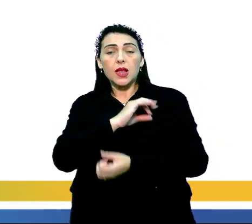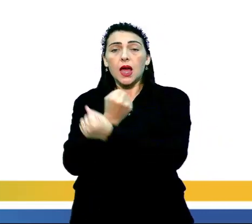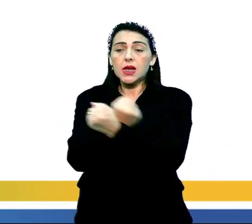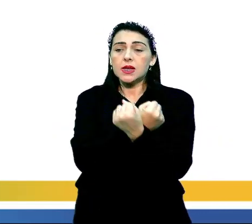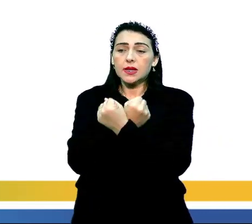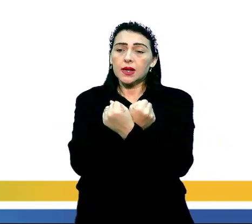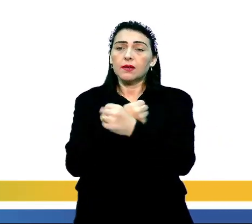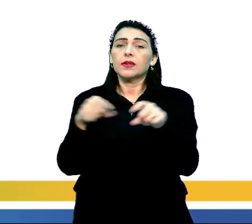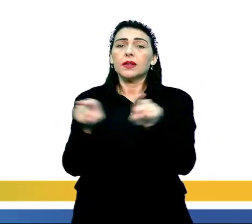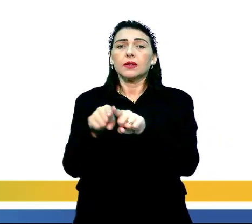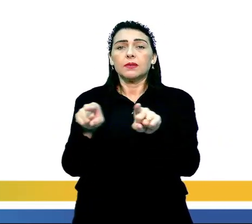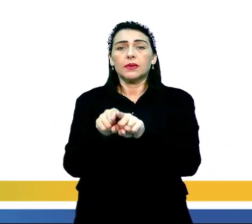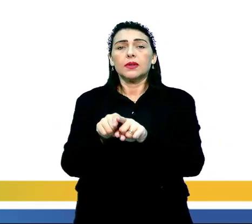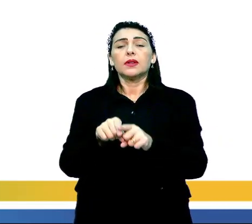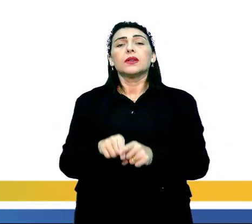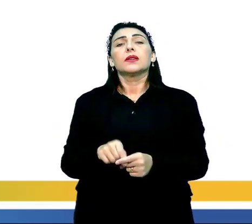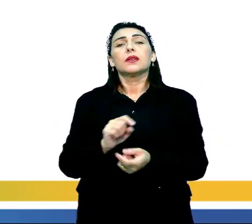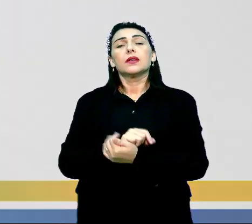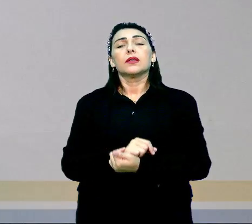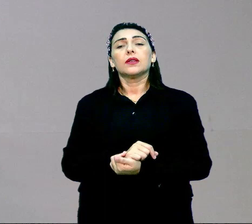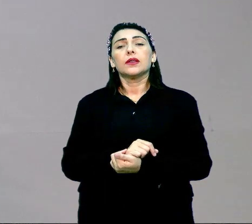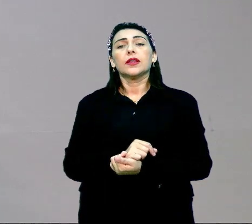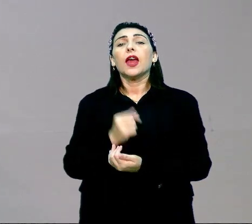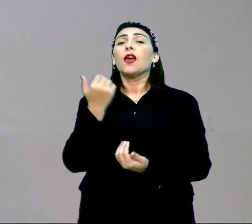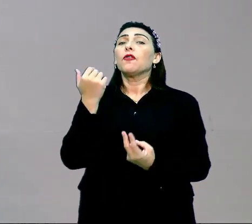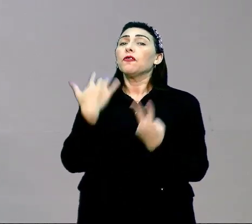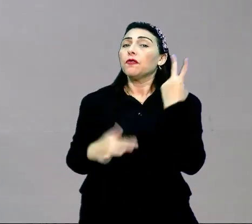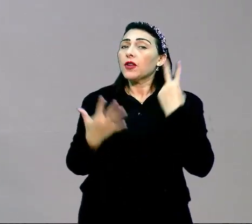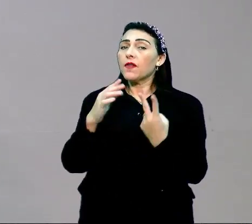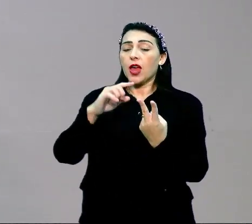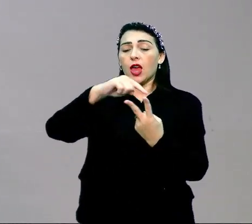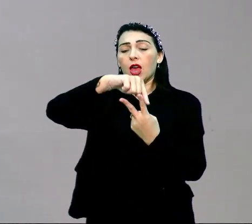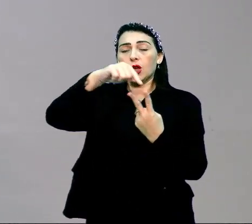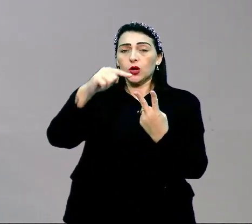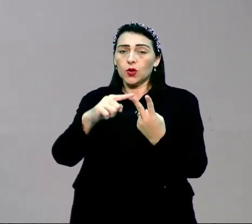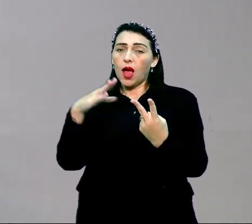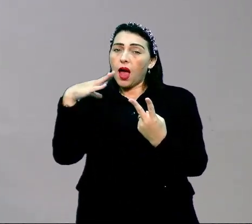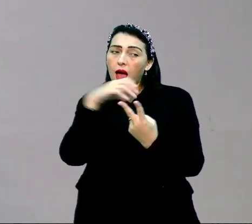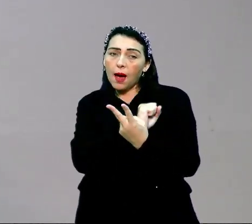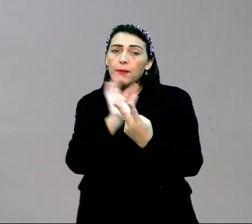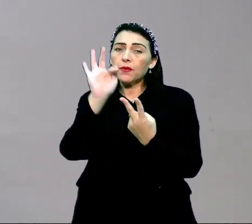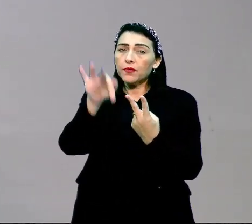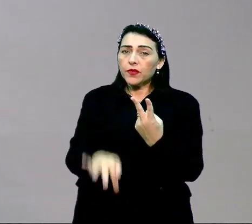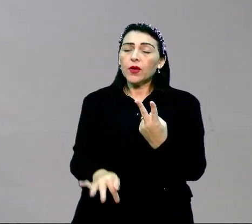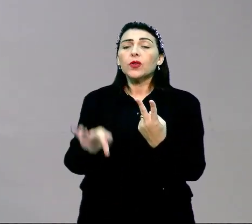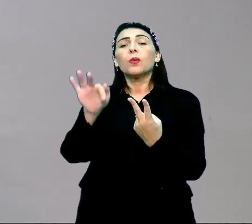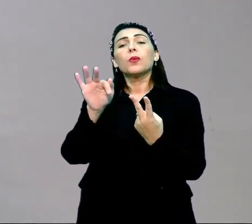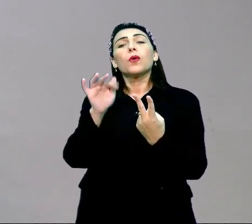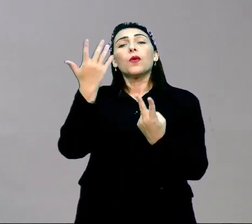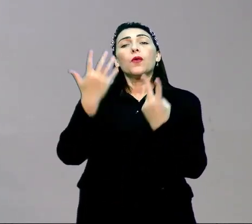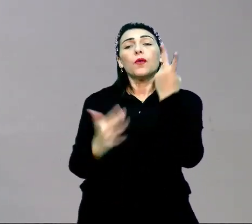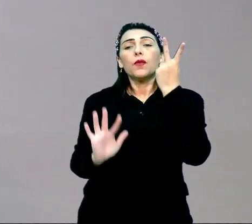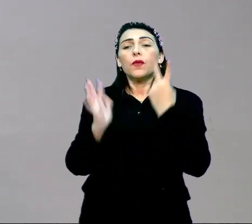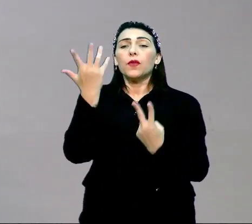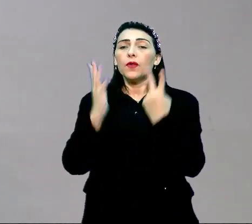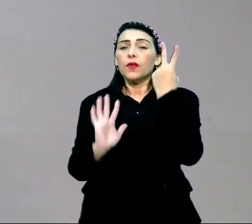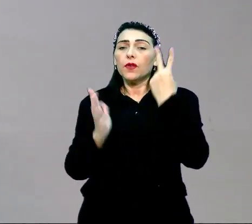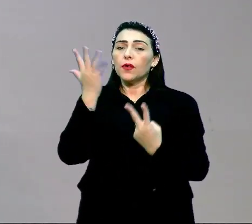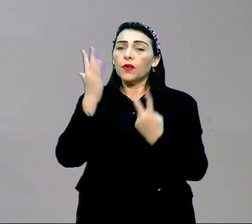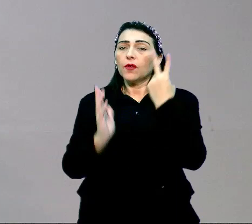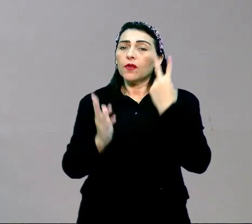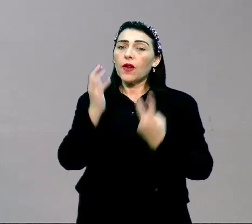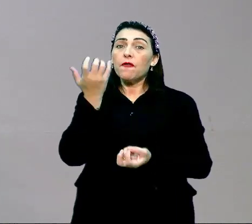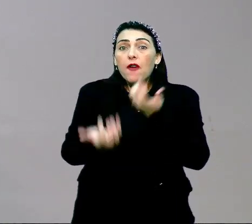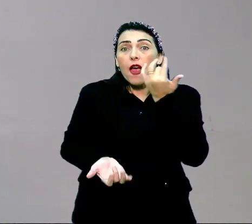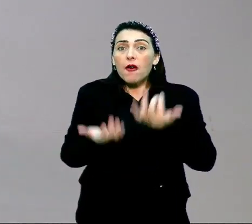escravo. Militar, escravo e frever. São as duas observações rápidas finais sobre o frevo, que o frever é de tipo,